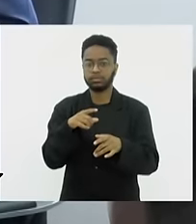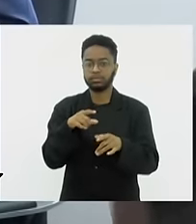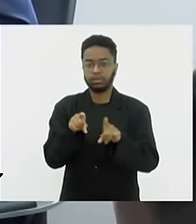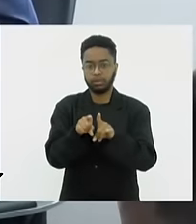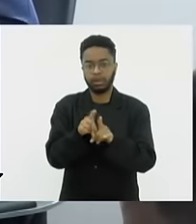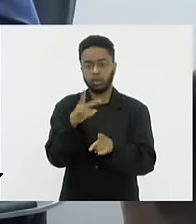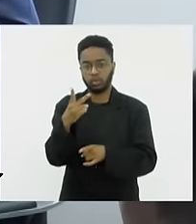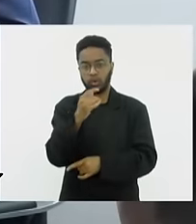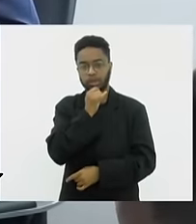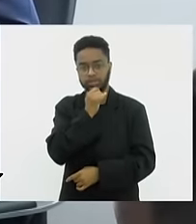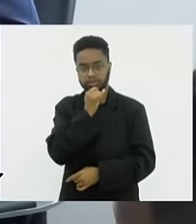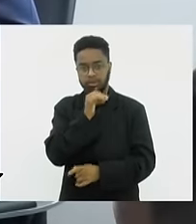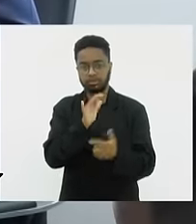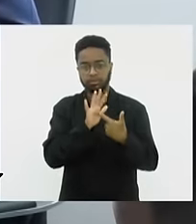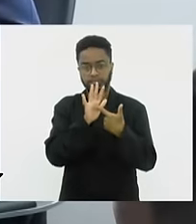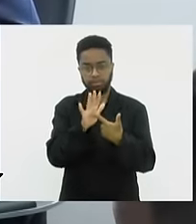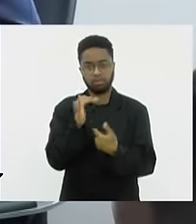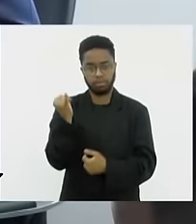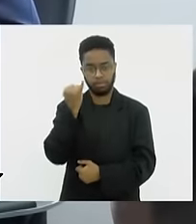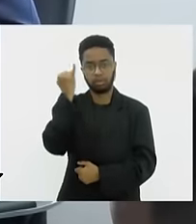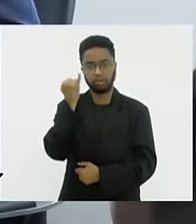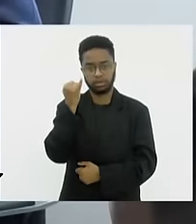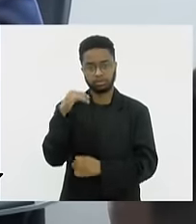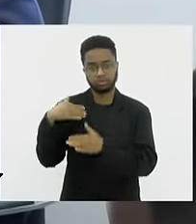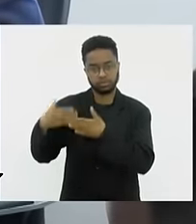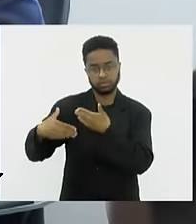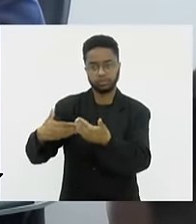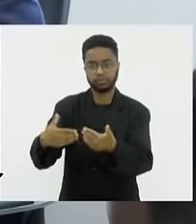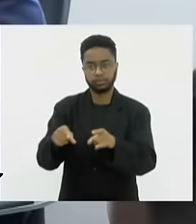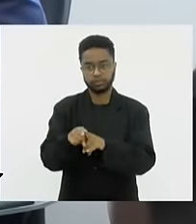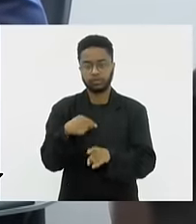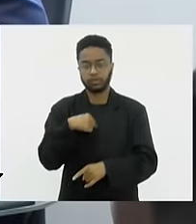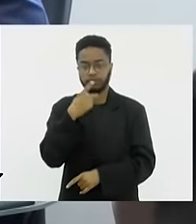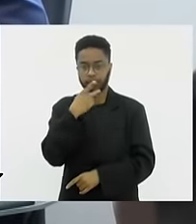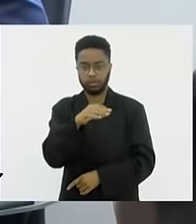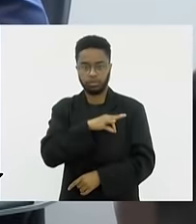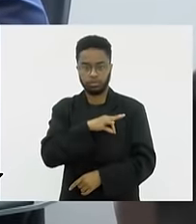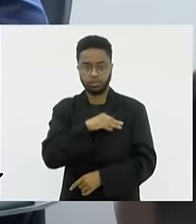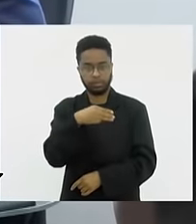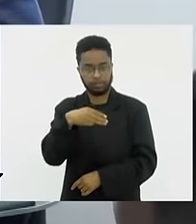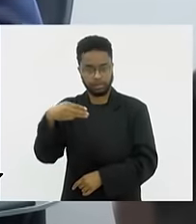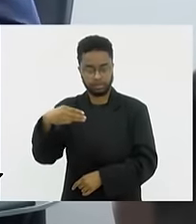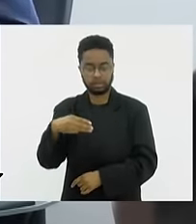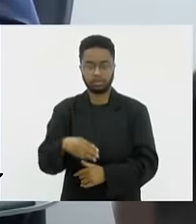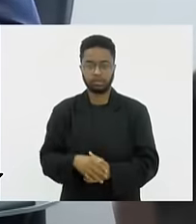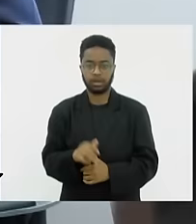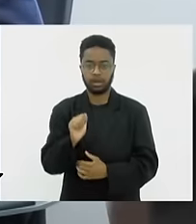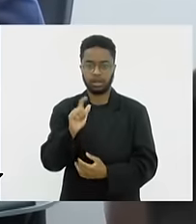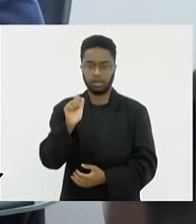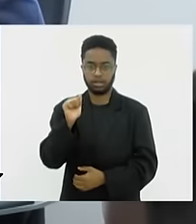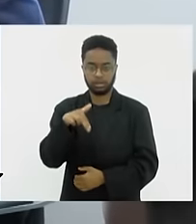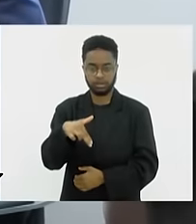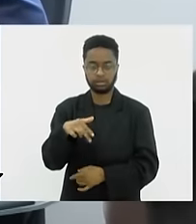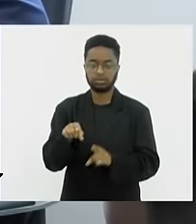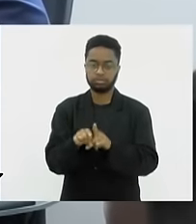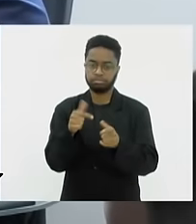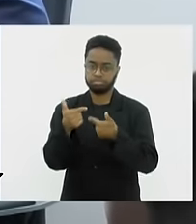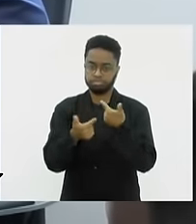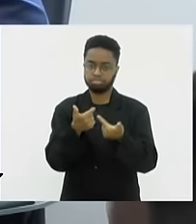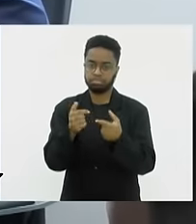foram importantes nesse processo. Eu cito aqui o policial militar, oficial da Polícia Militar, Alan, faz um grande